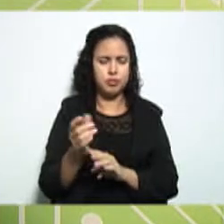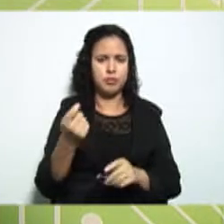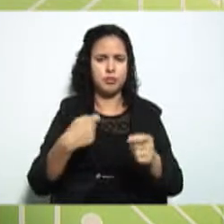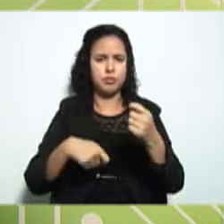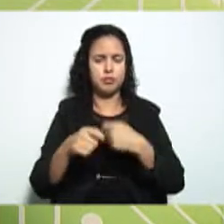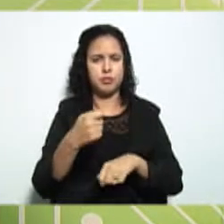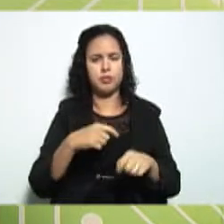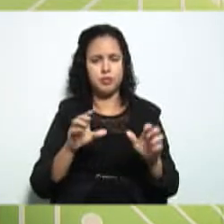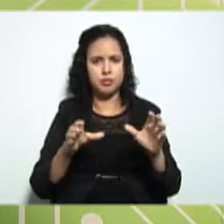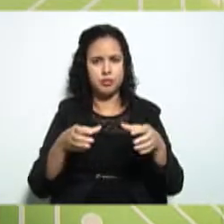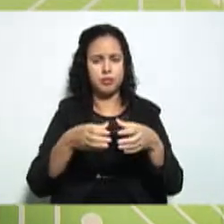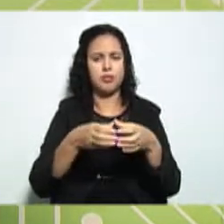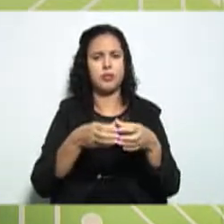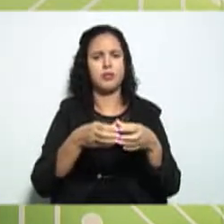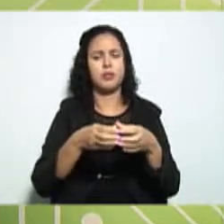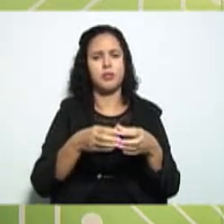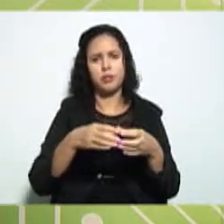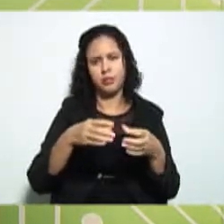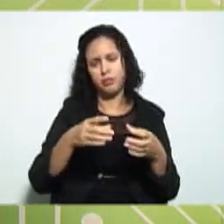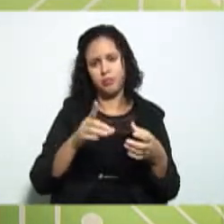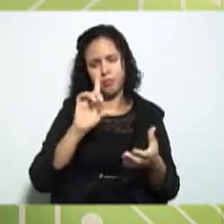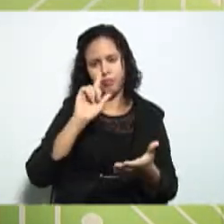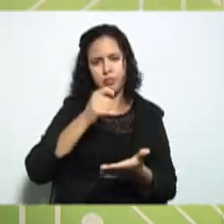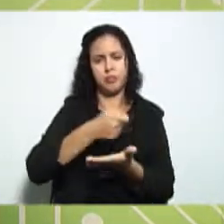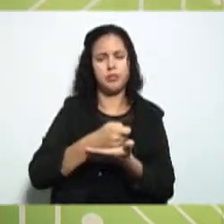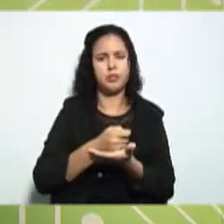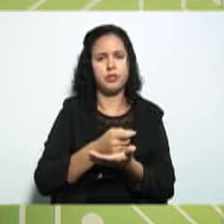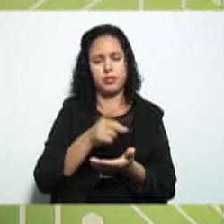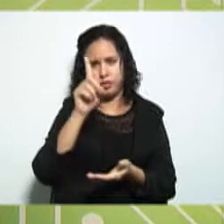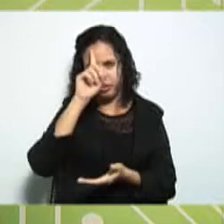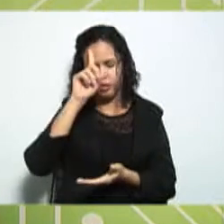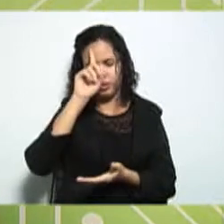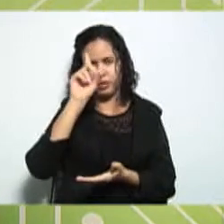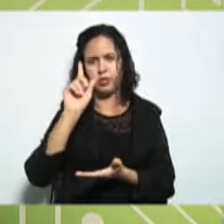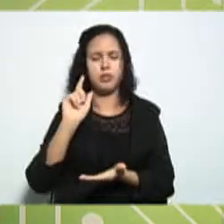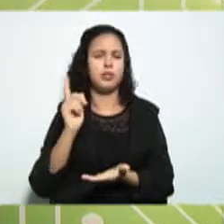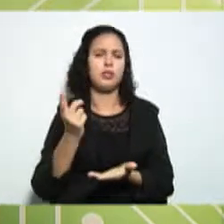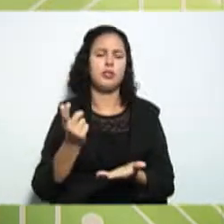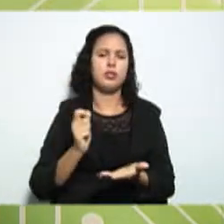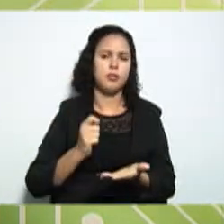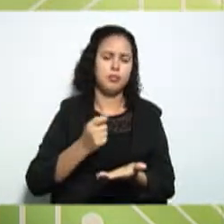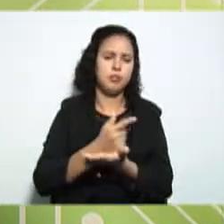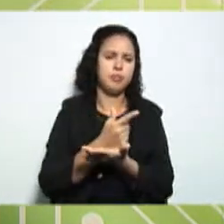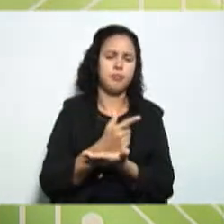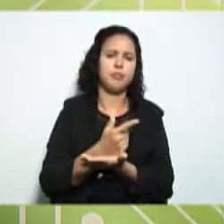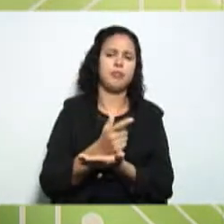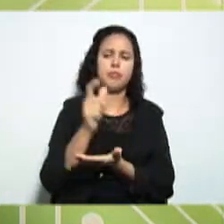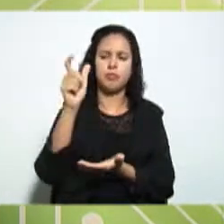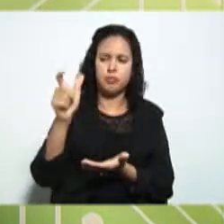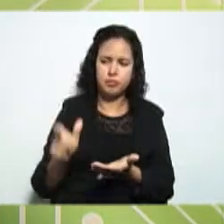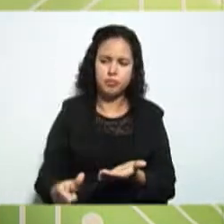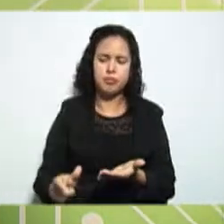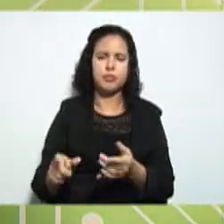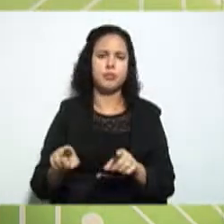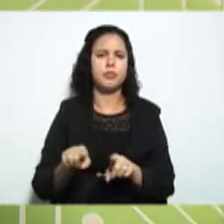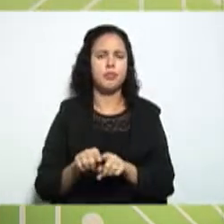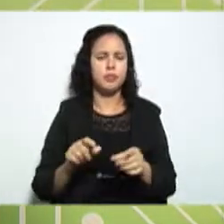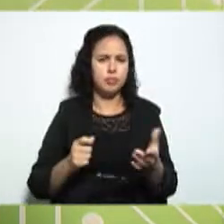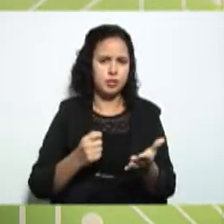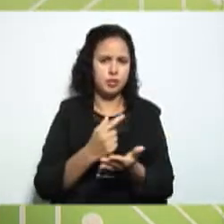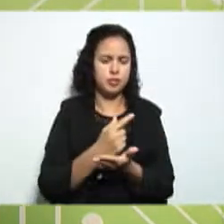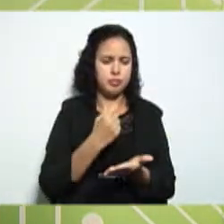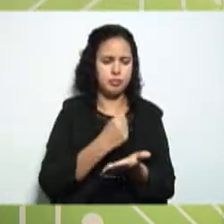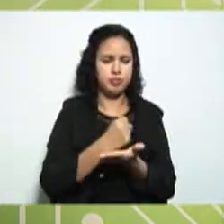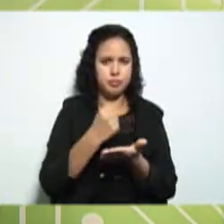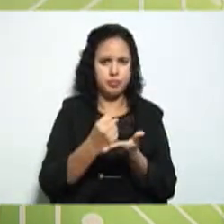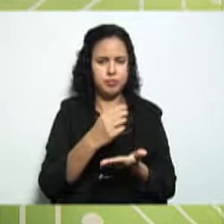aquela equipe que vai fazer as ações do dia a dia, por exemplo, pagamentos de fornecedores, pagamentos de servidores, funcionários, né? Decisões